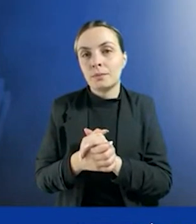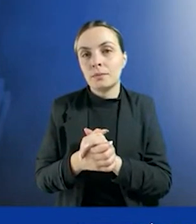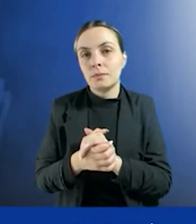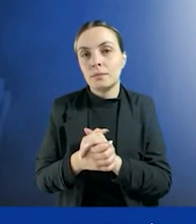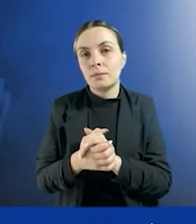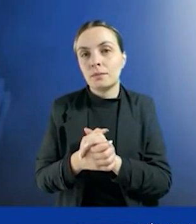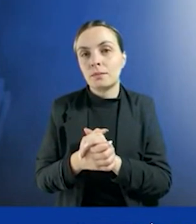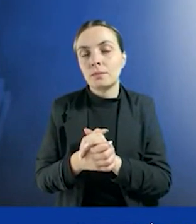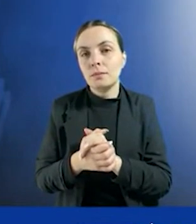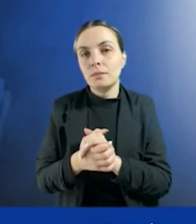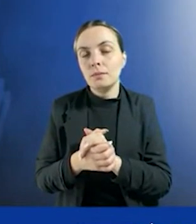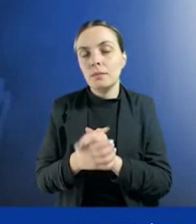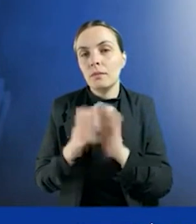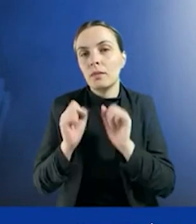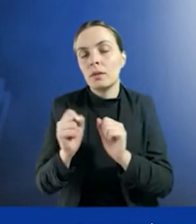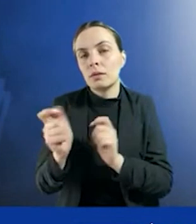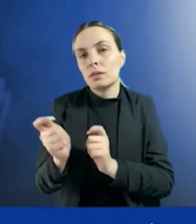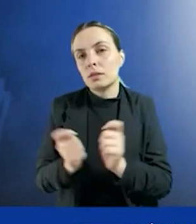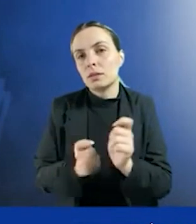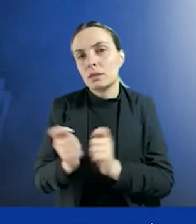poderia economizar